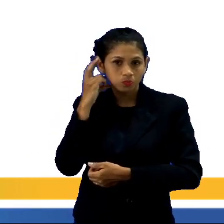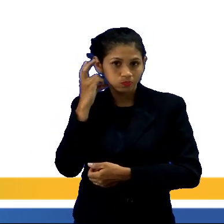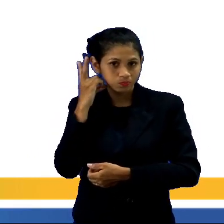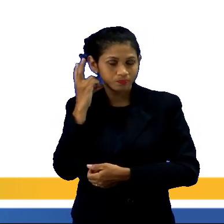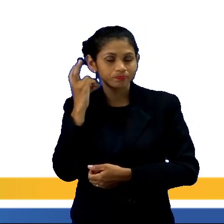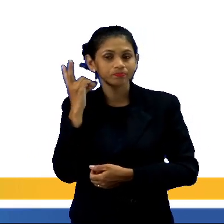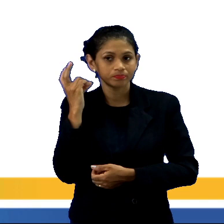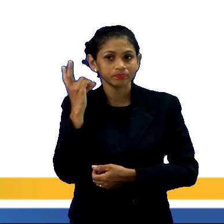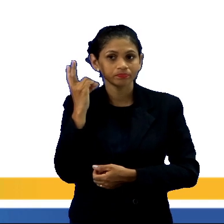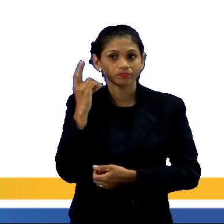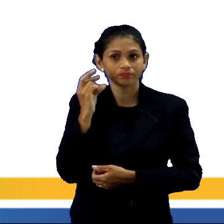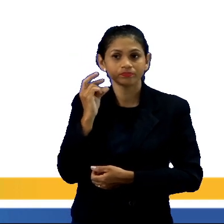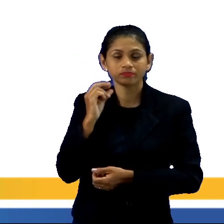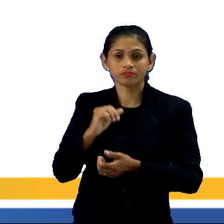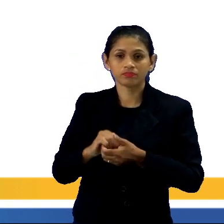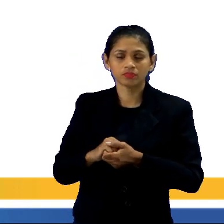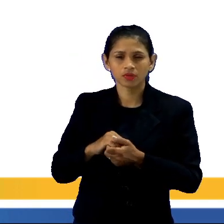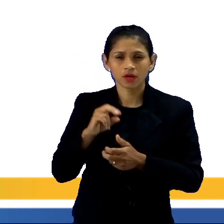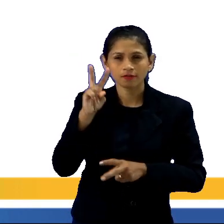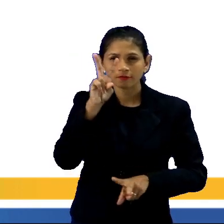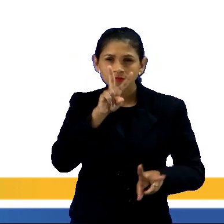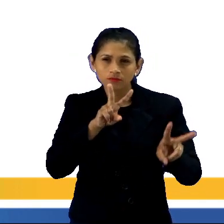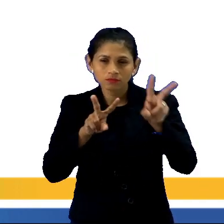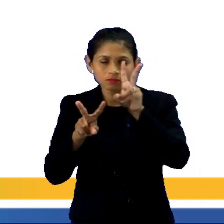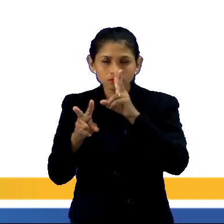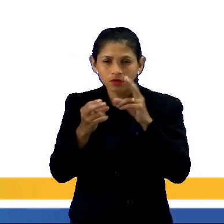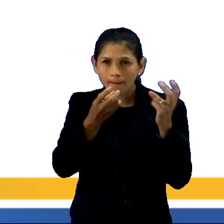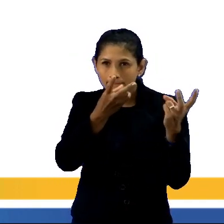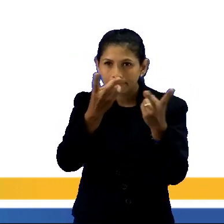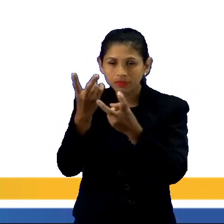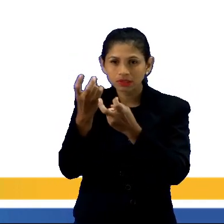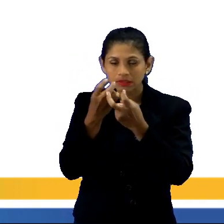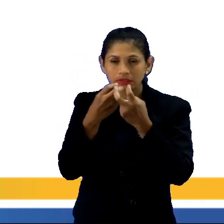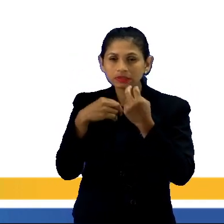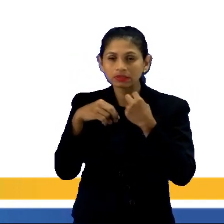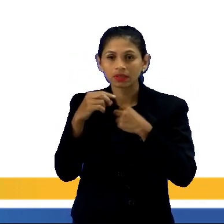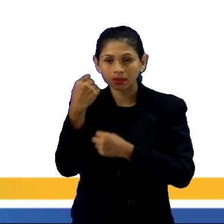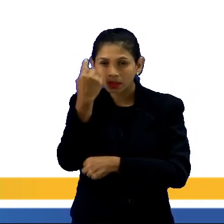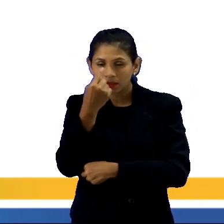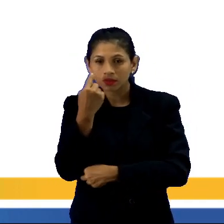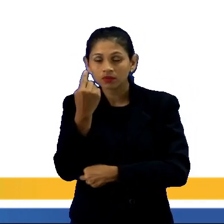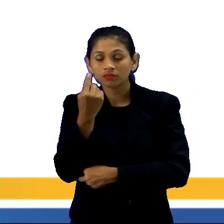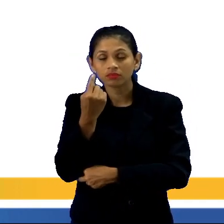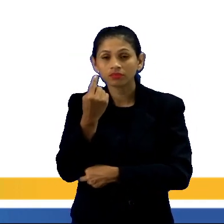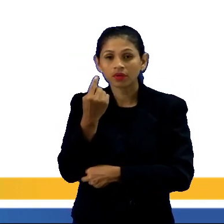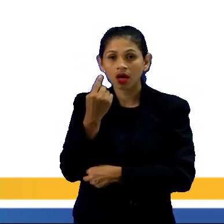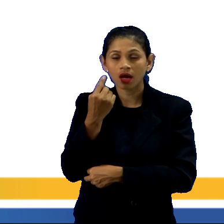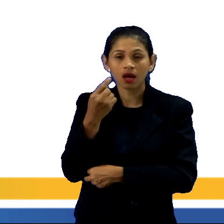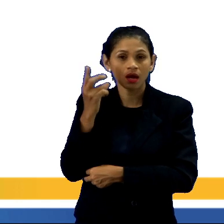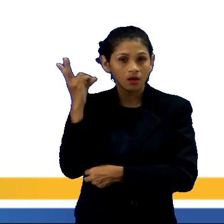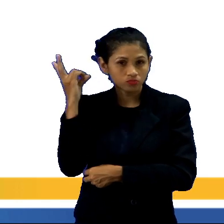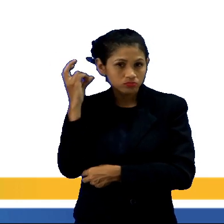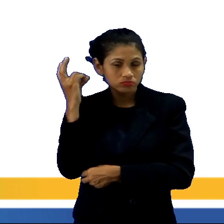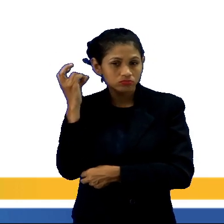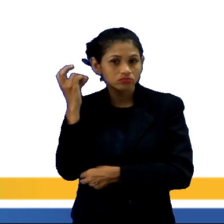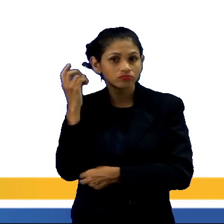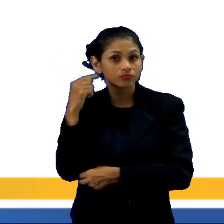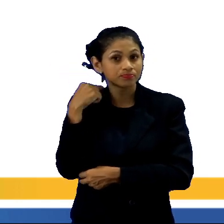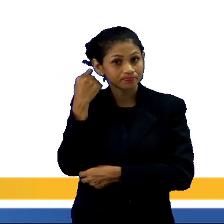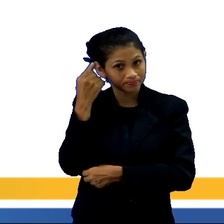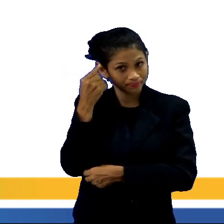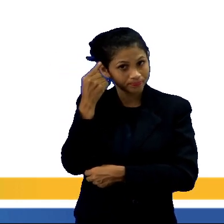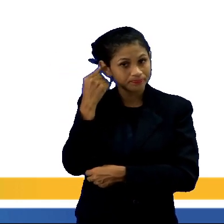Se a visão a gente percebe pelos nossos olhos, a audição já vai ser outro órgão. Nesse caso, nós estamos falando da